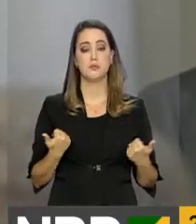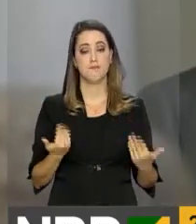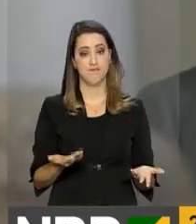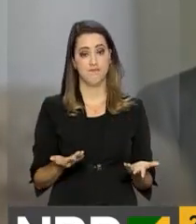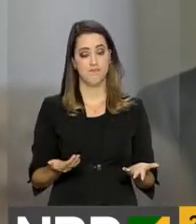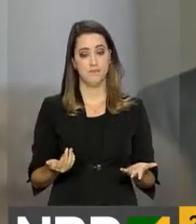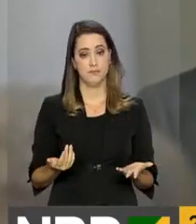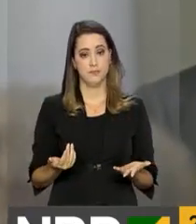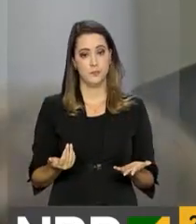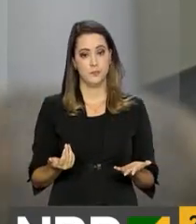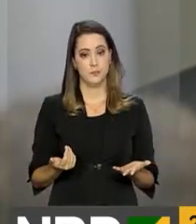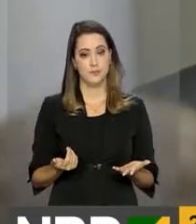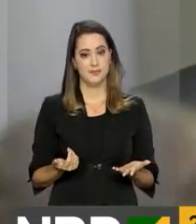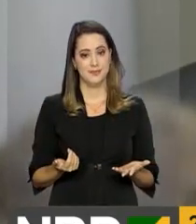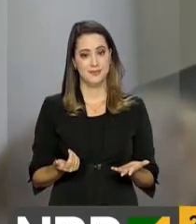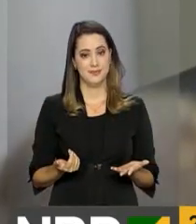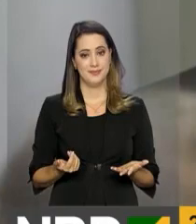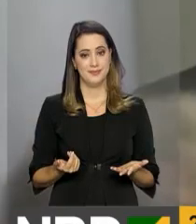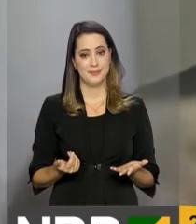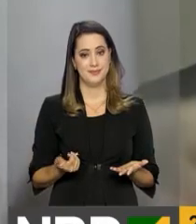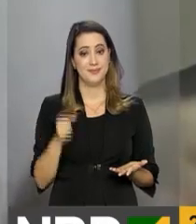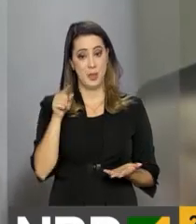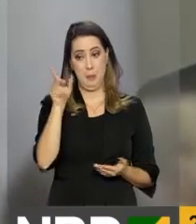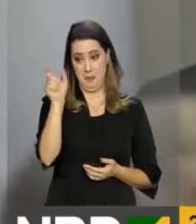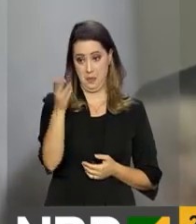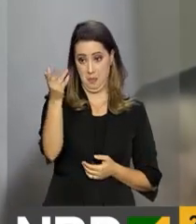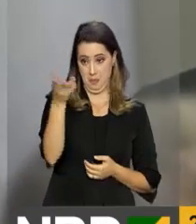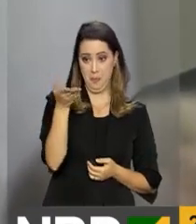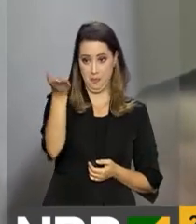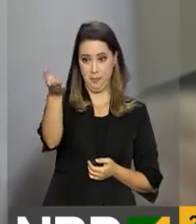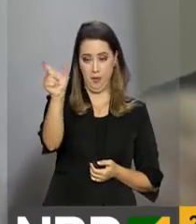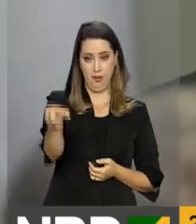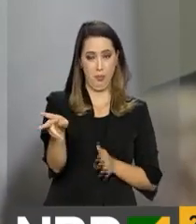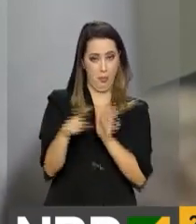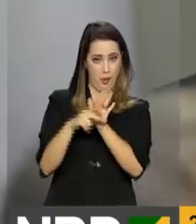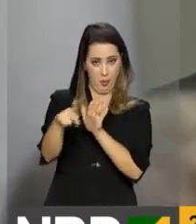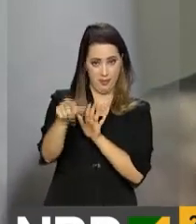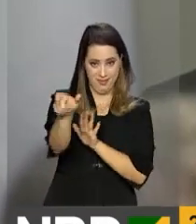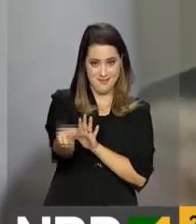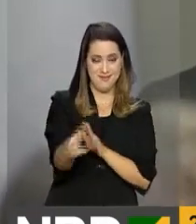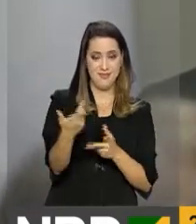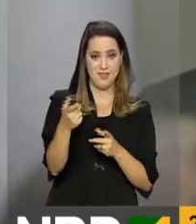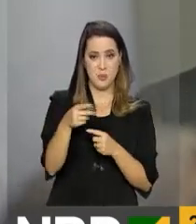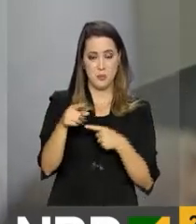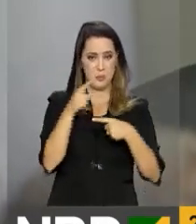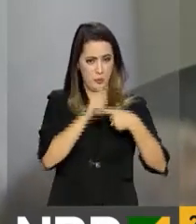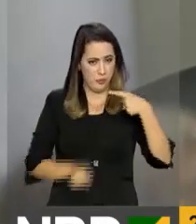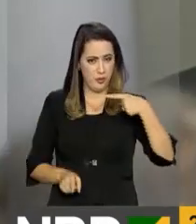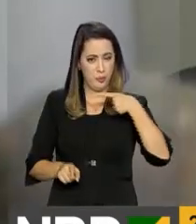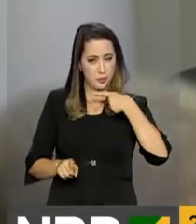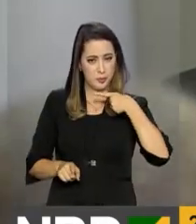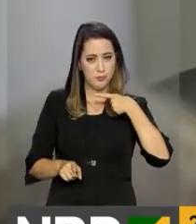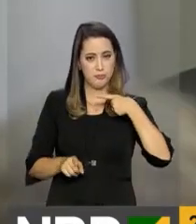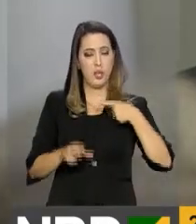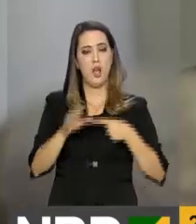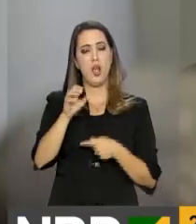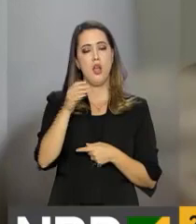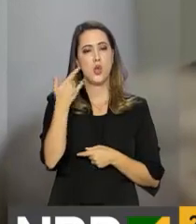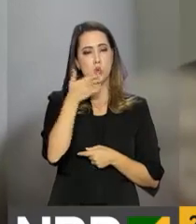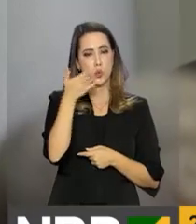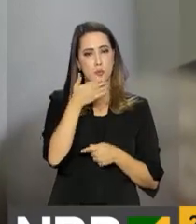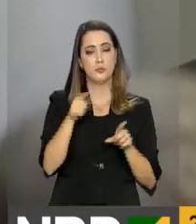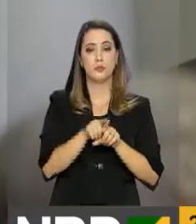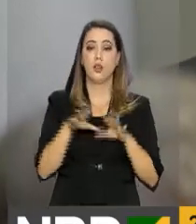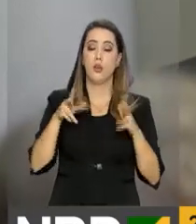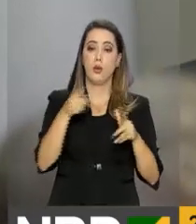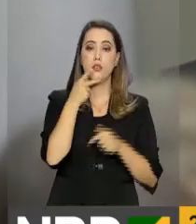né? Então, parece que tem alguém, né, do setor aí, né? Então, com isto tudo, eu